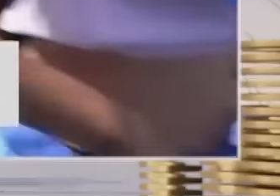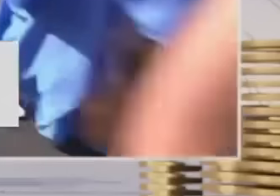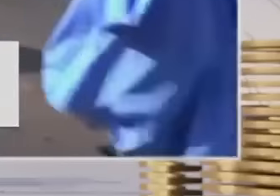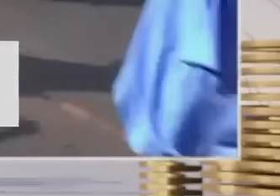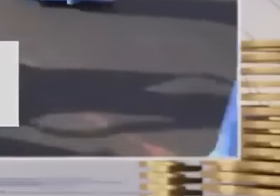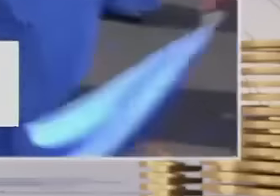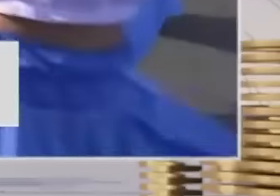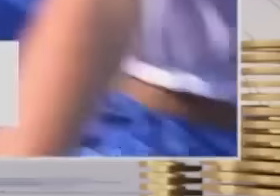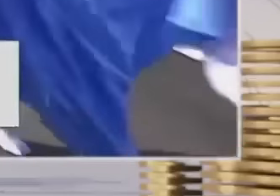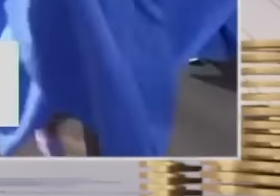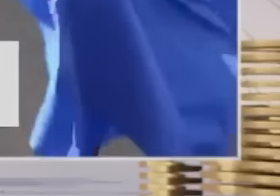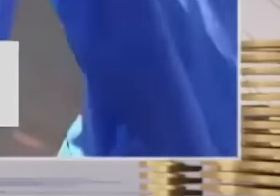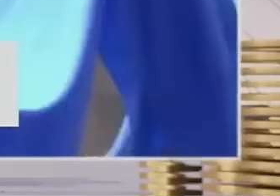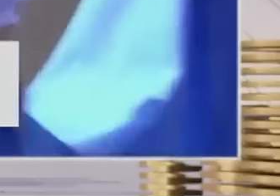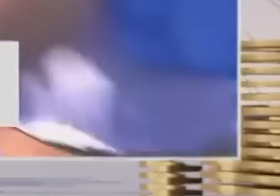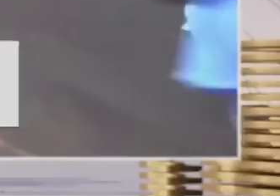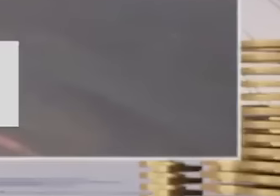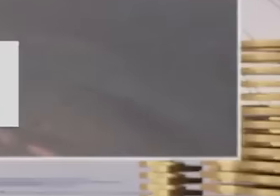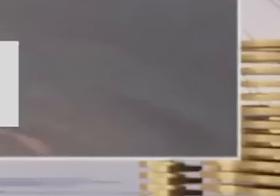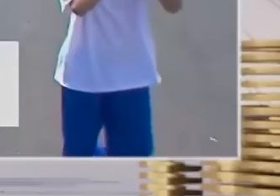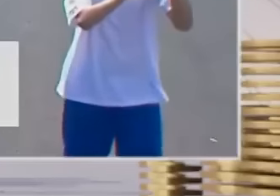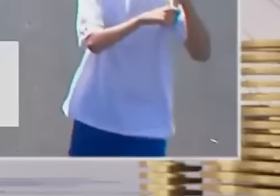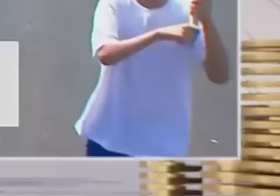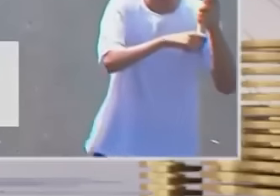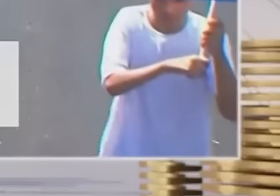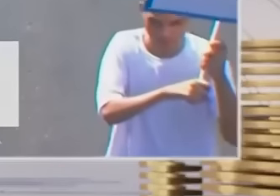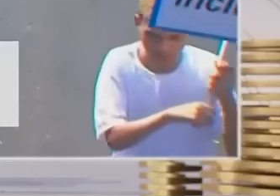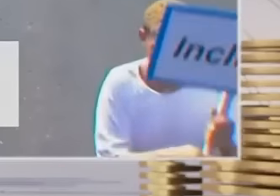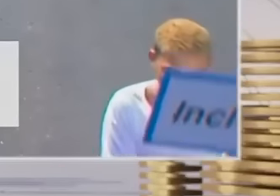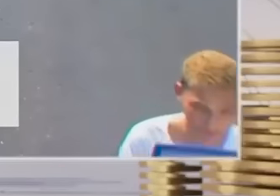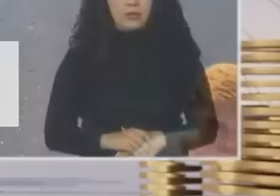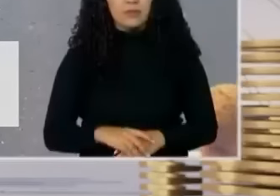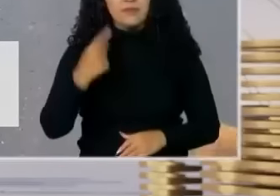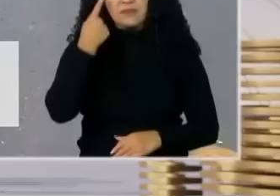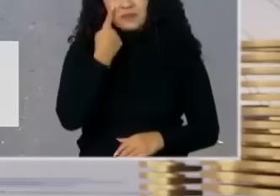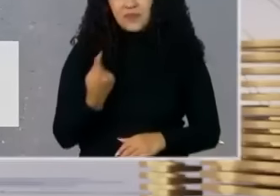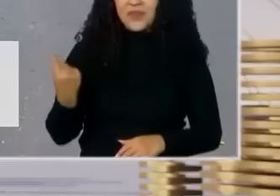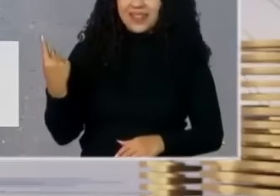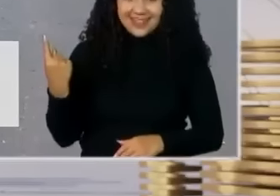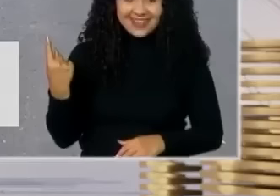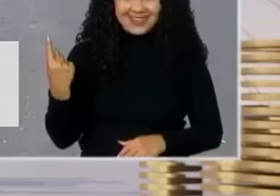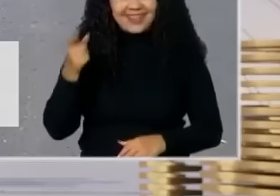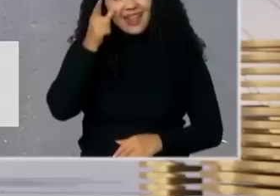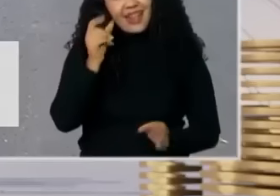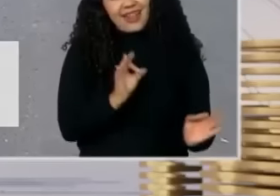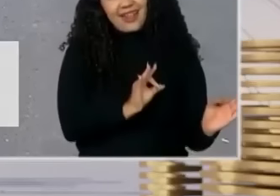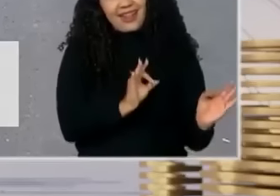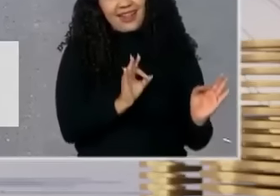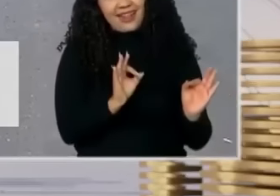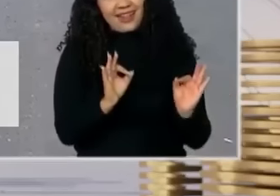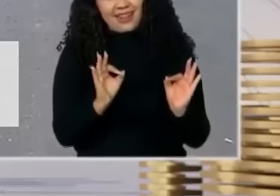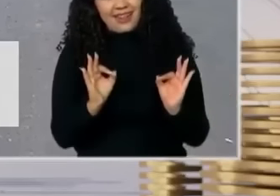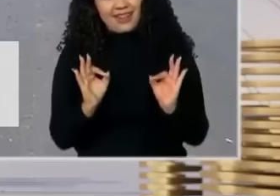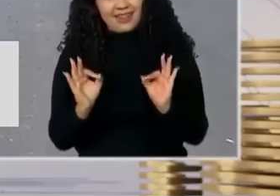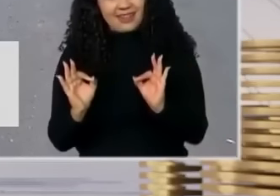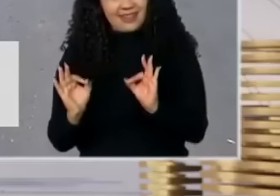formal. E, de outro lado, se apropria também desse simbolismo do 7 de setembro para pregar uma não regulação